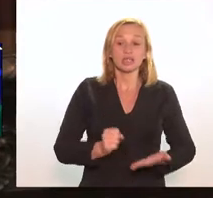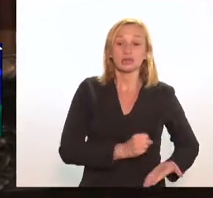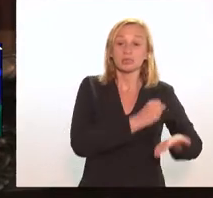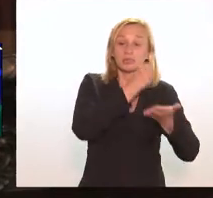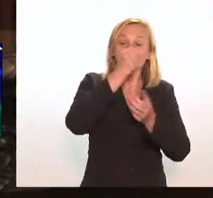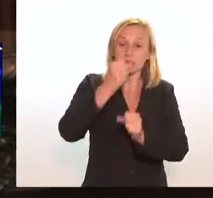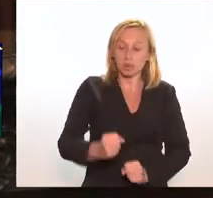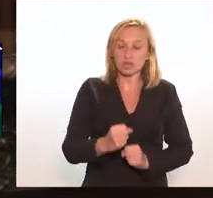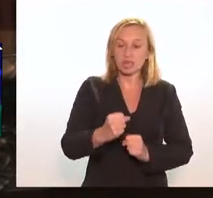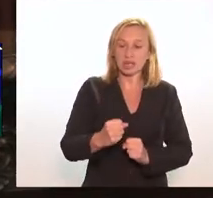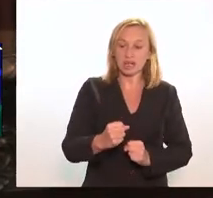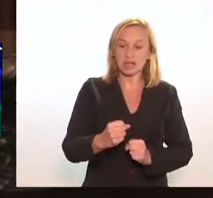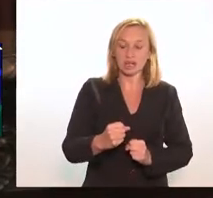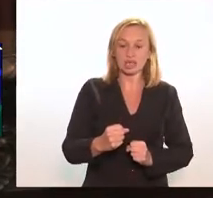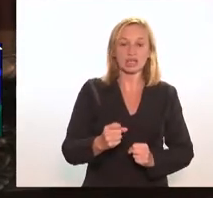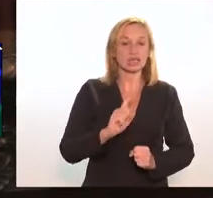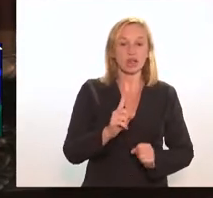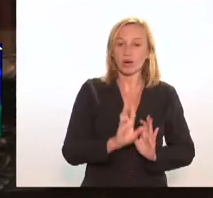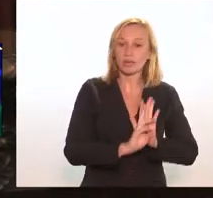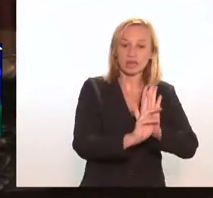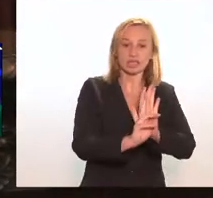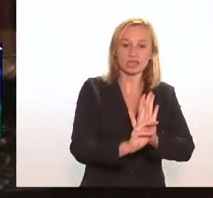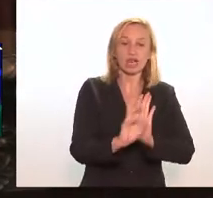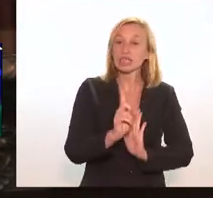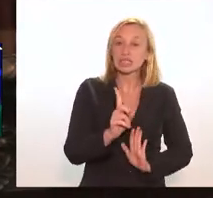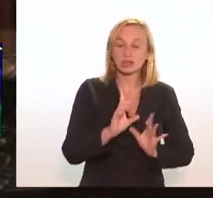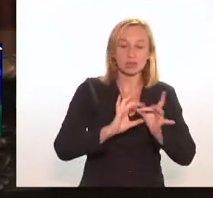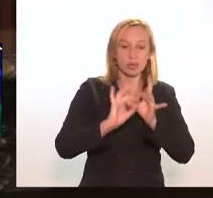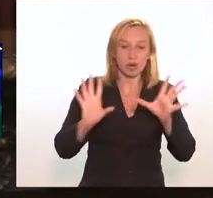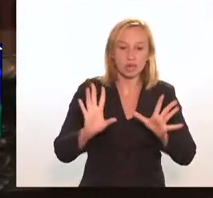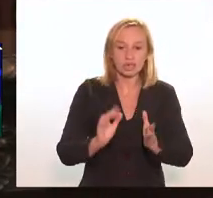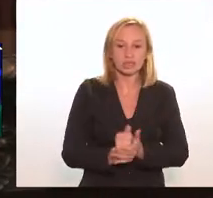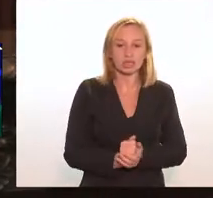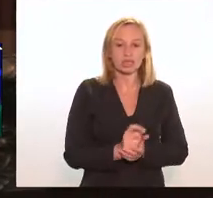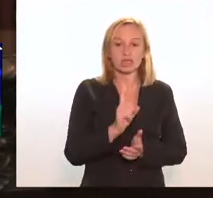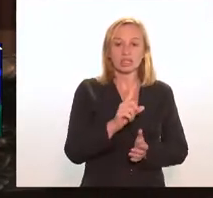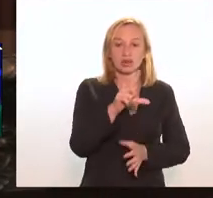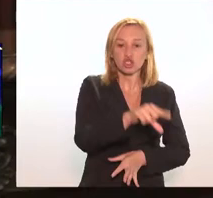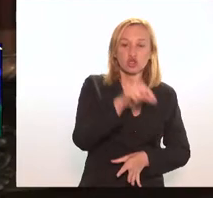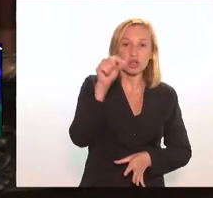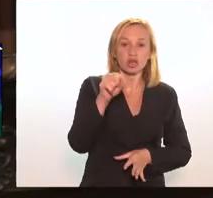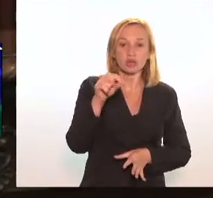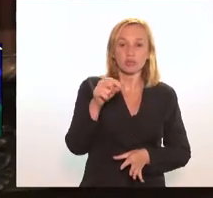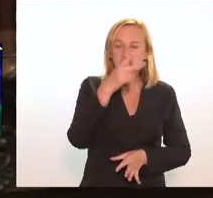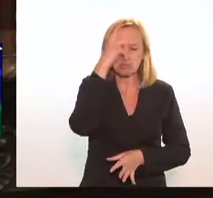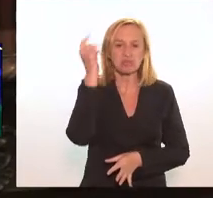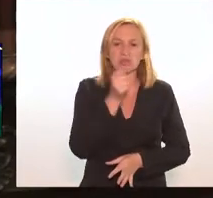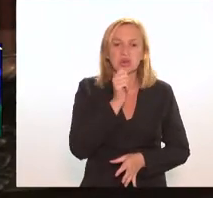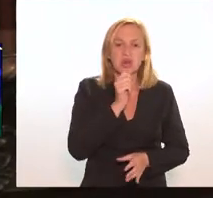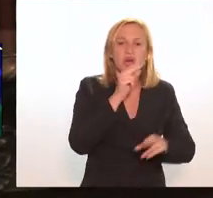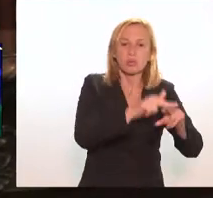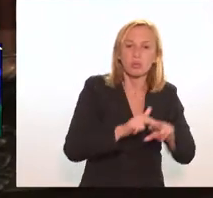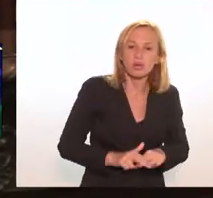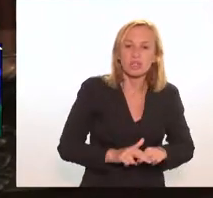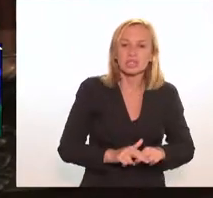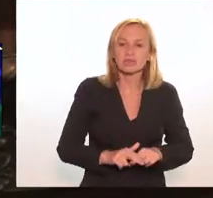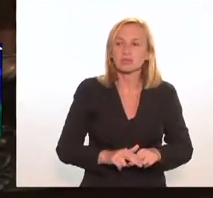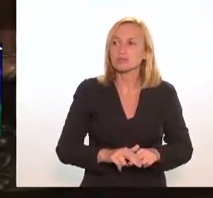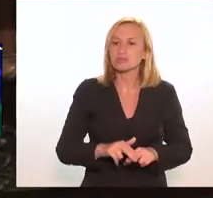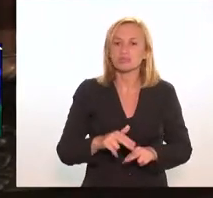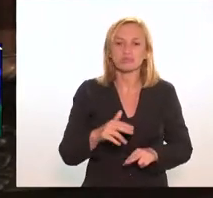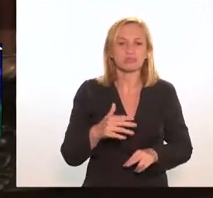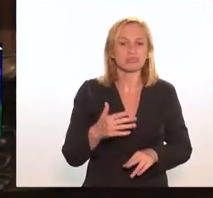não representativo, não democrático, não eleito por ninguém, portanto, ilegítimo.